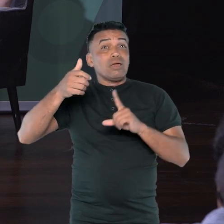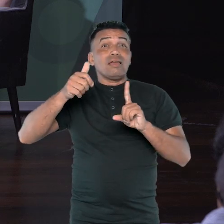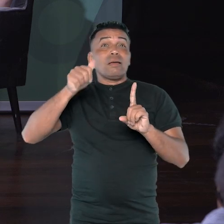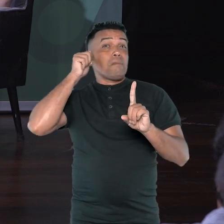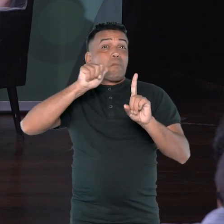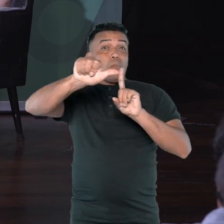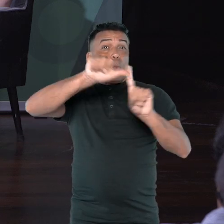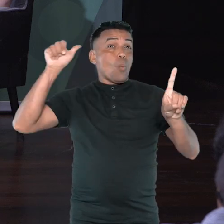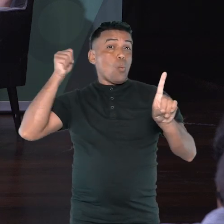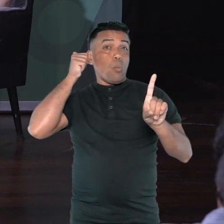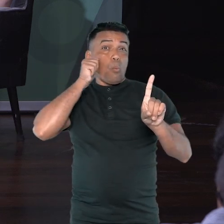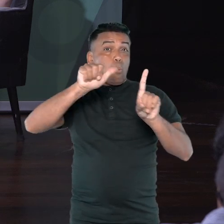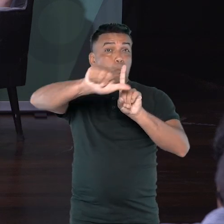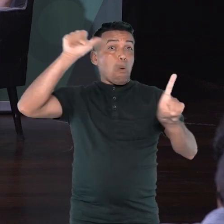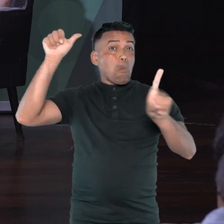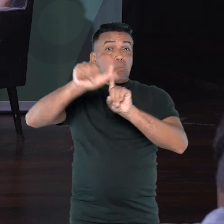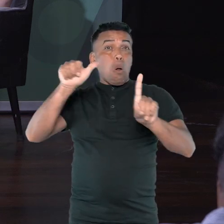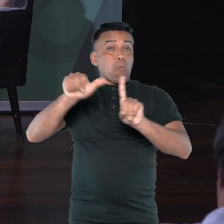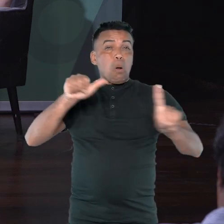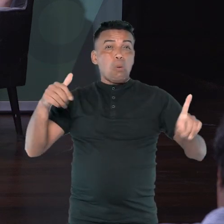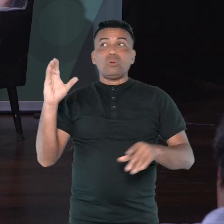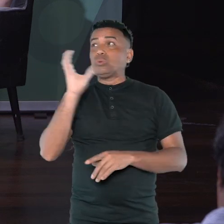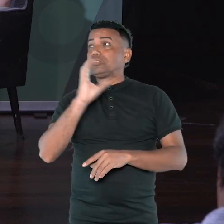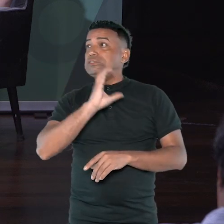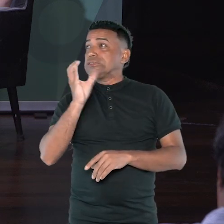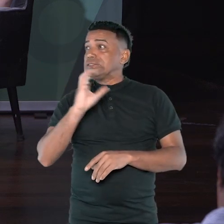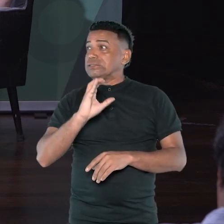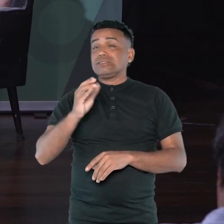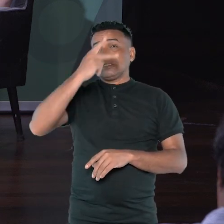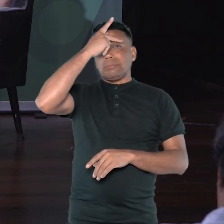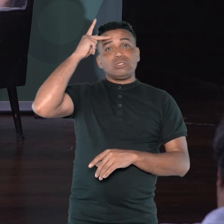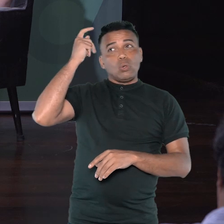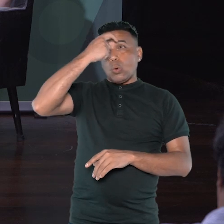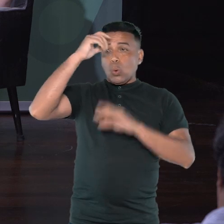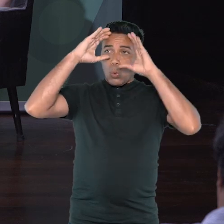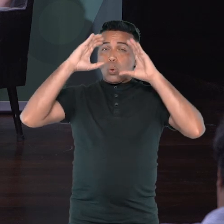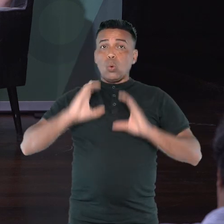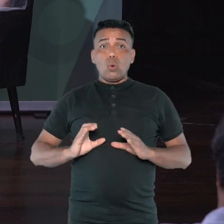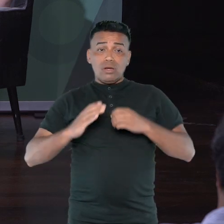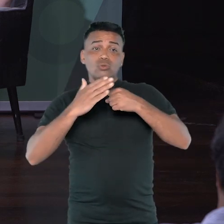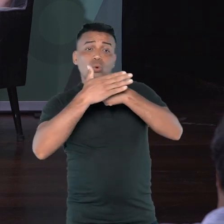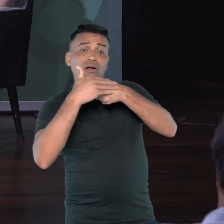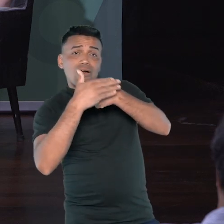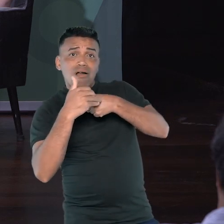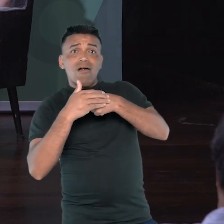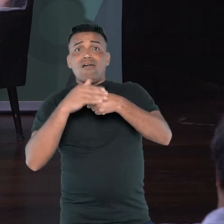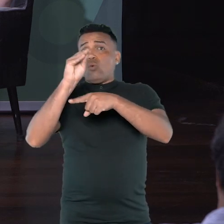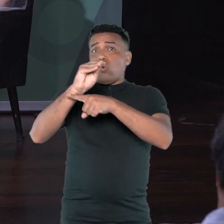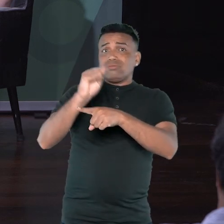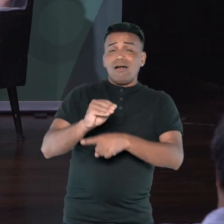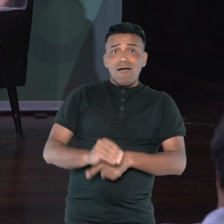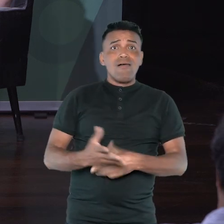passa por esse lugar também, né, dessa urgência, desse lugar do indivíduo, do cuidado, do afeto e dessa questão